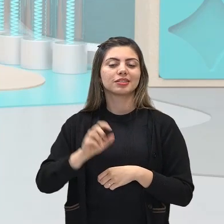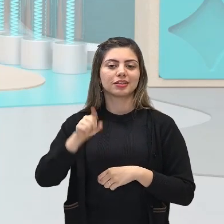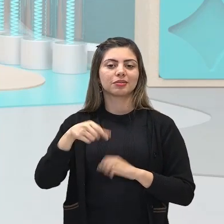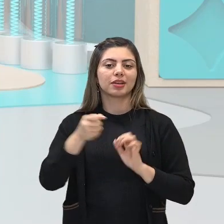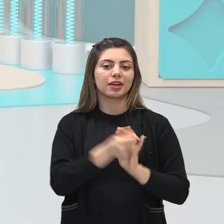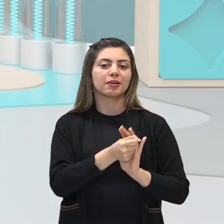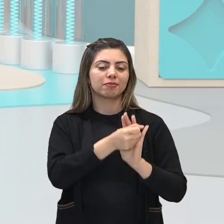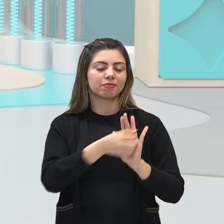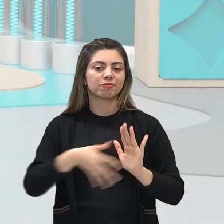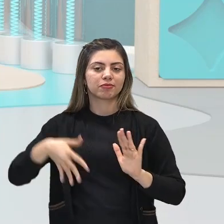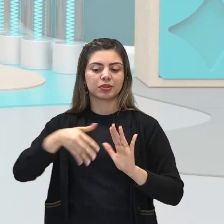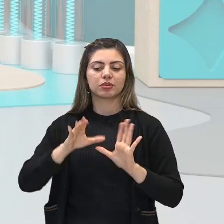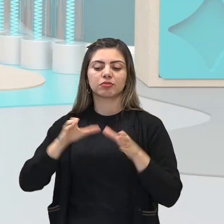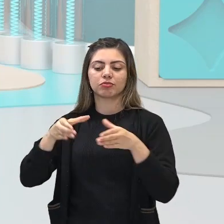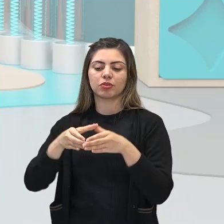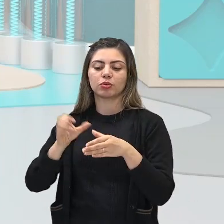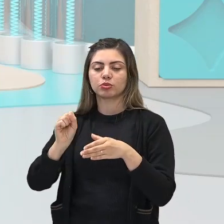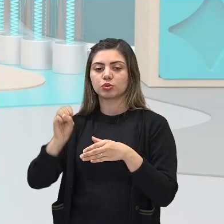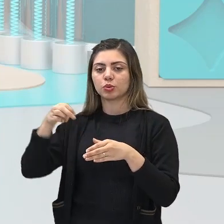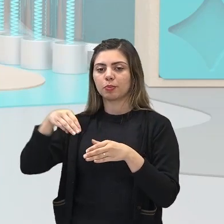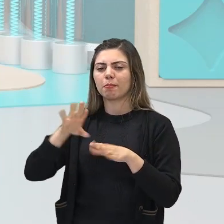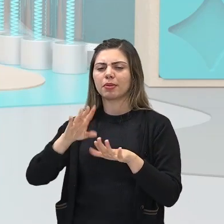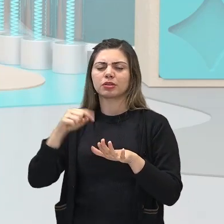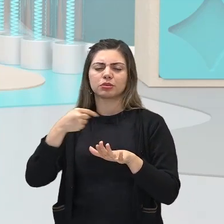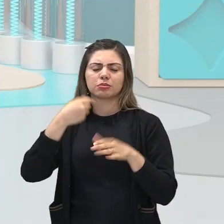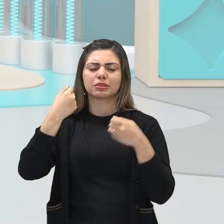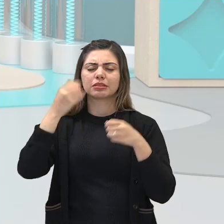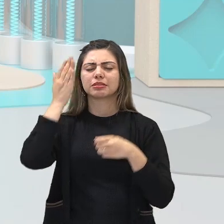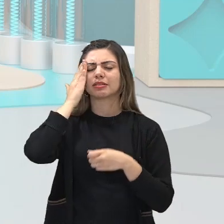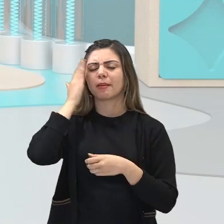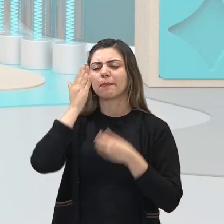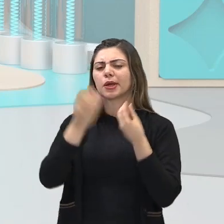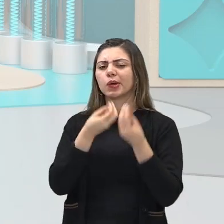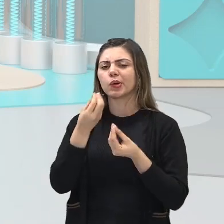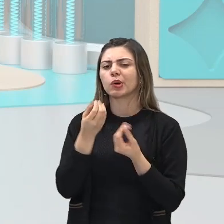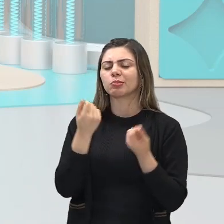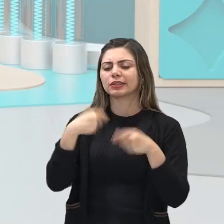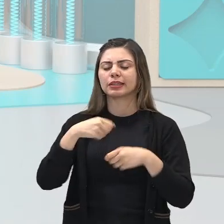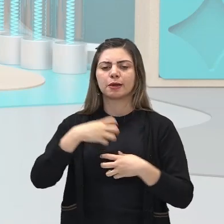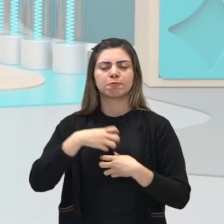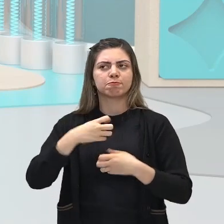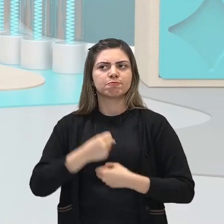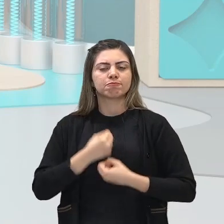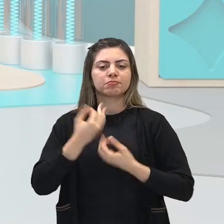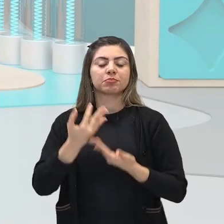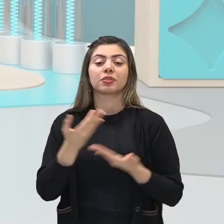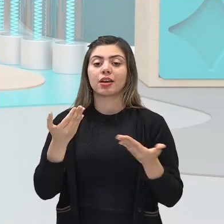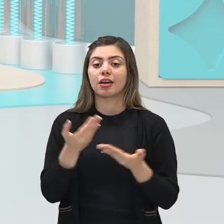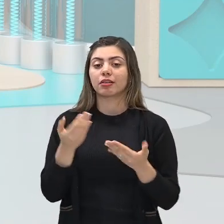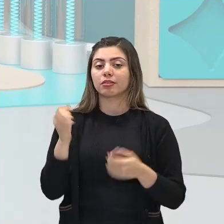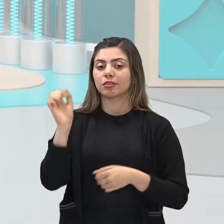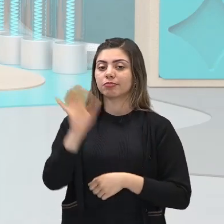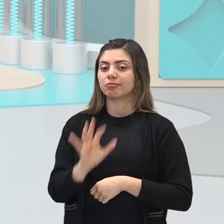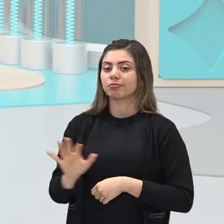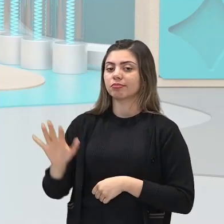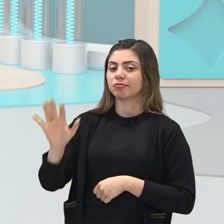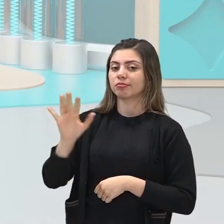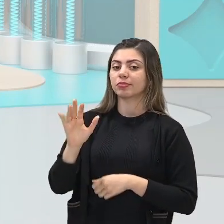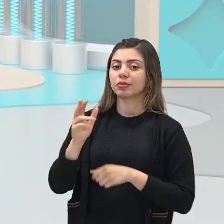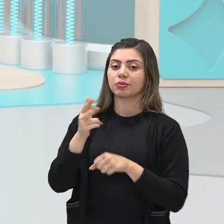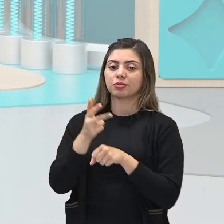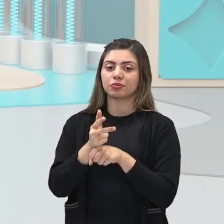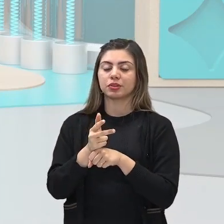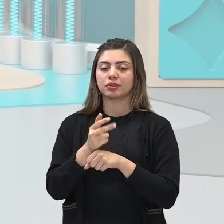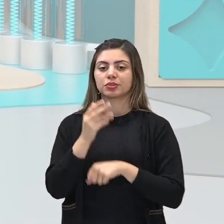figuras de som. E a gente precisa entender um pouquinho como essa reprodução acontece. Aqui vocês podem conferir comigo,